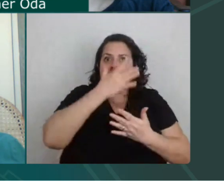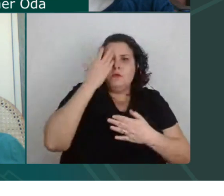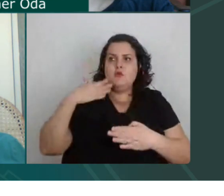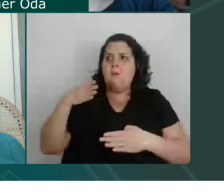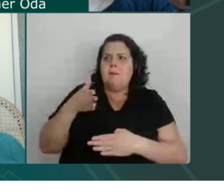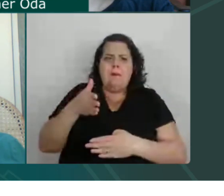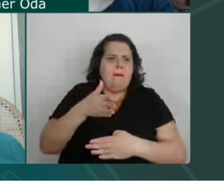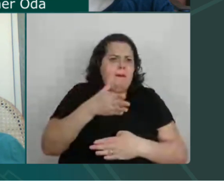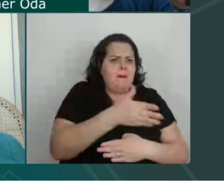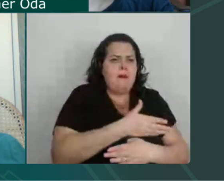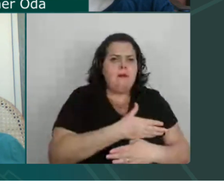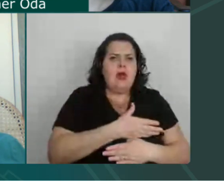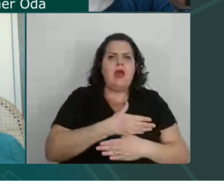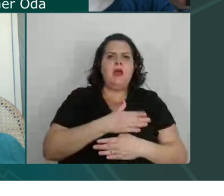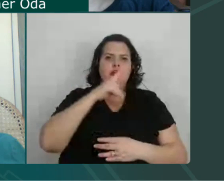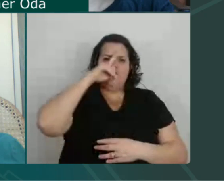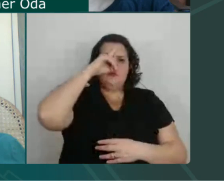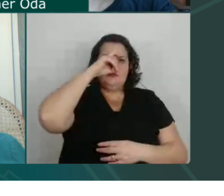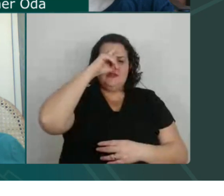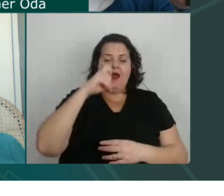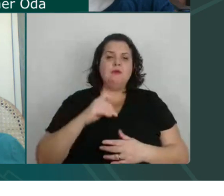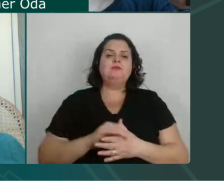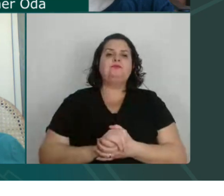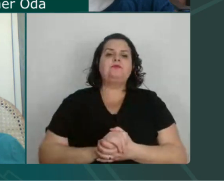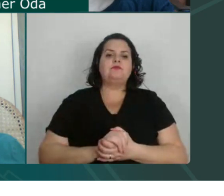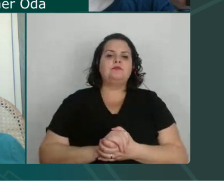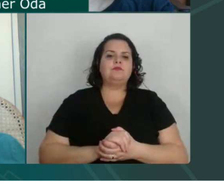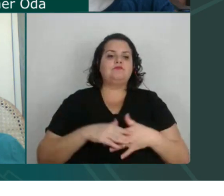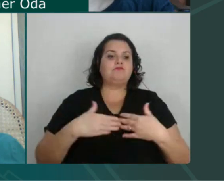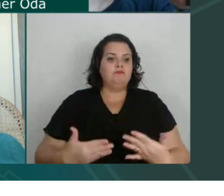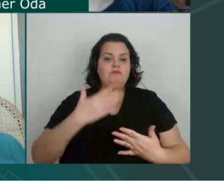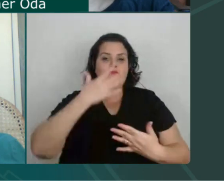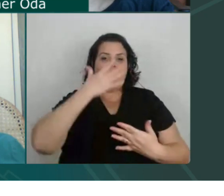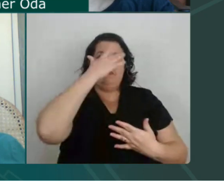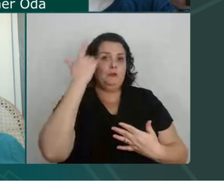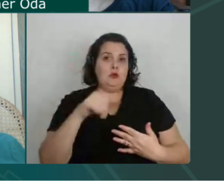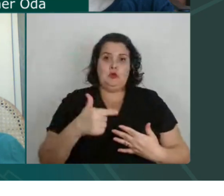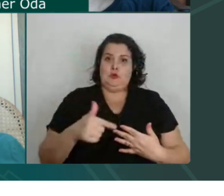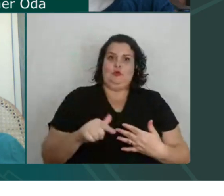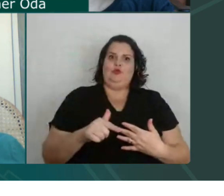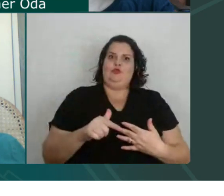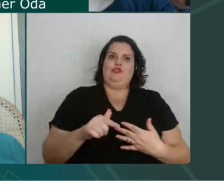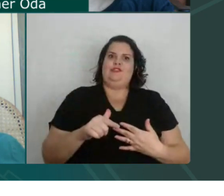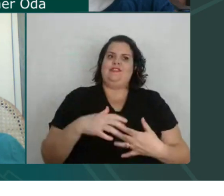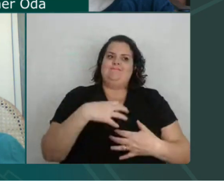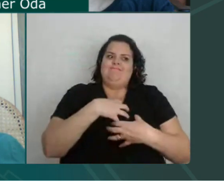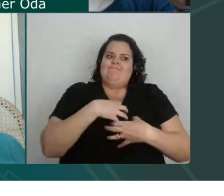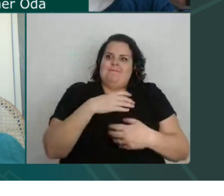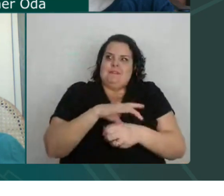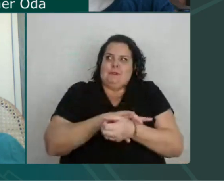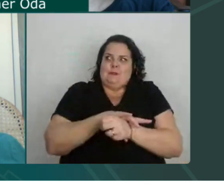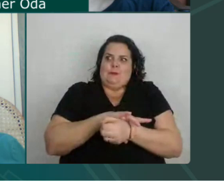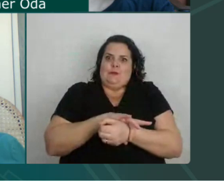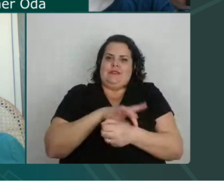a população se sentia amparada para ter um acompanhamento domiciliar, por